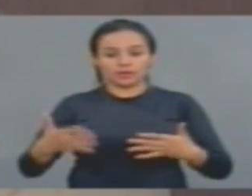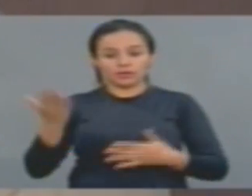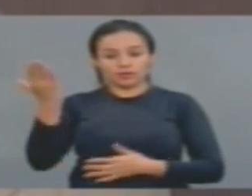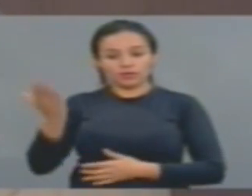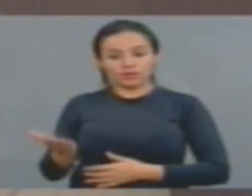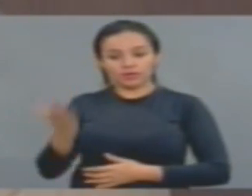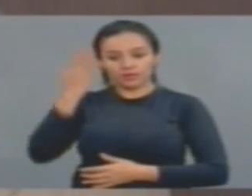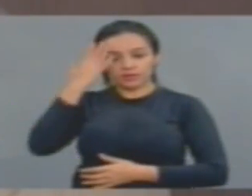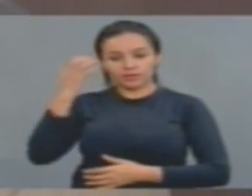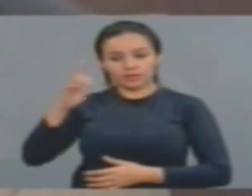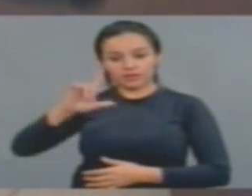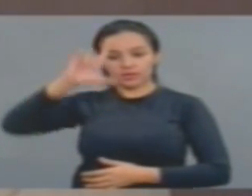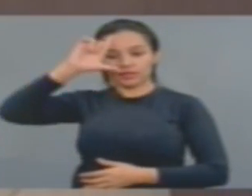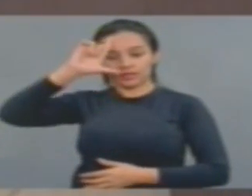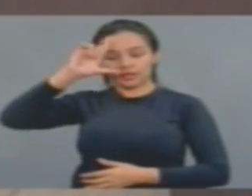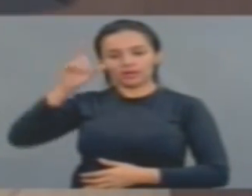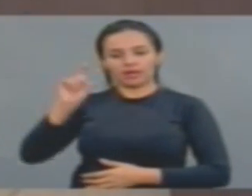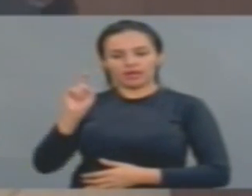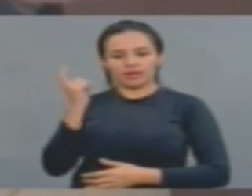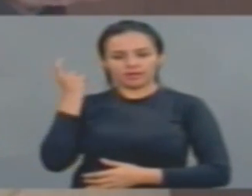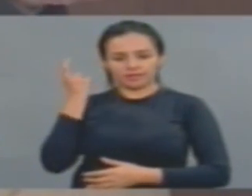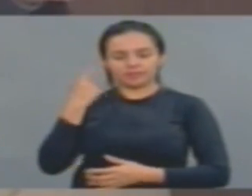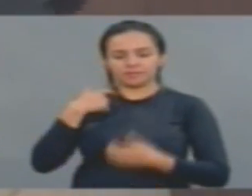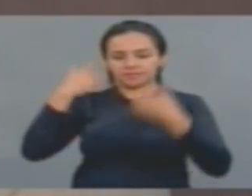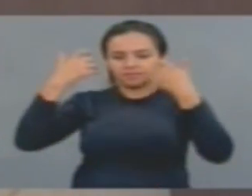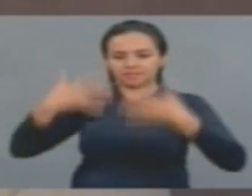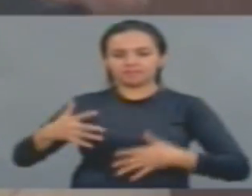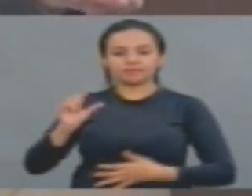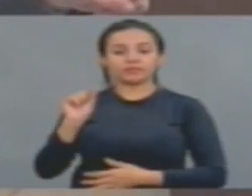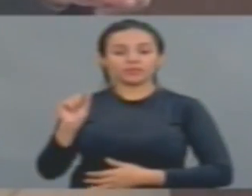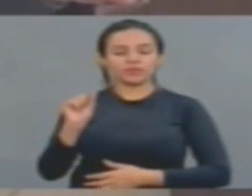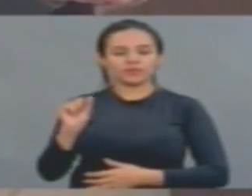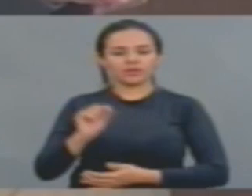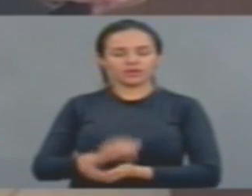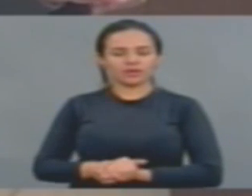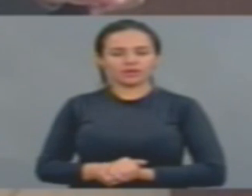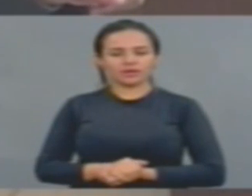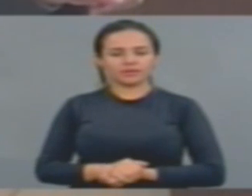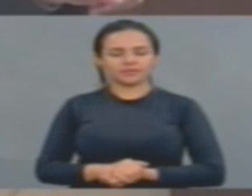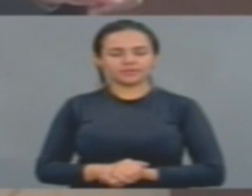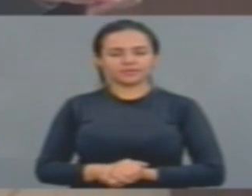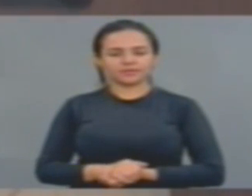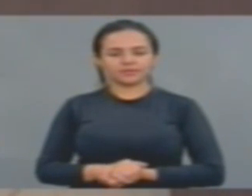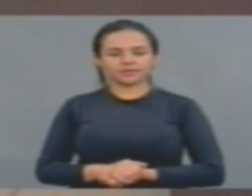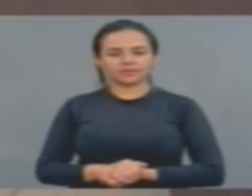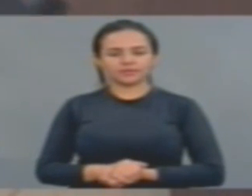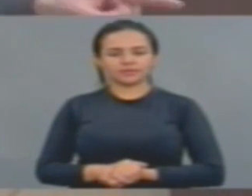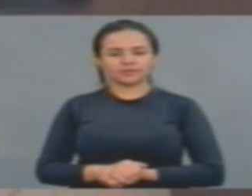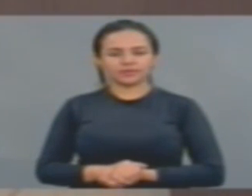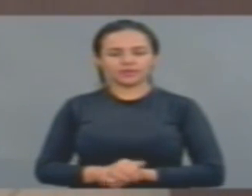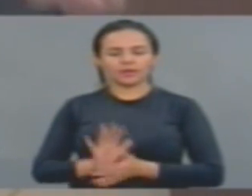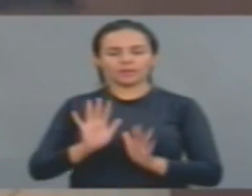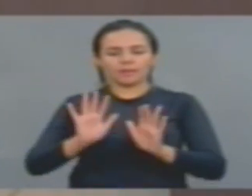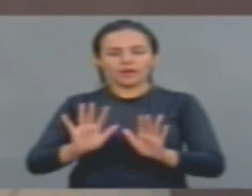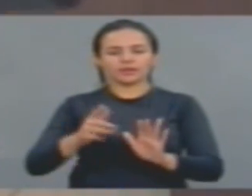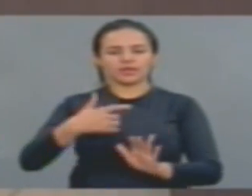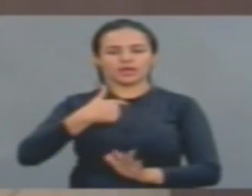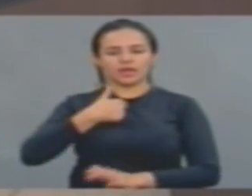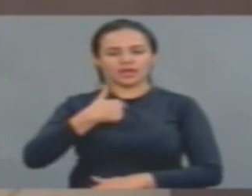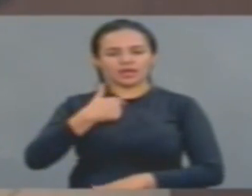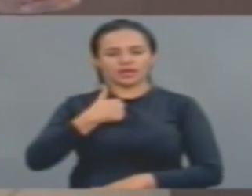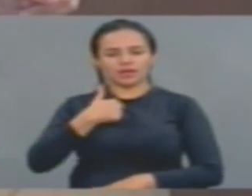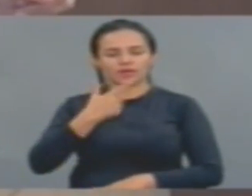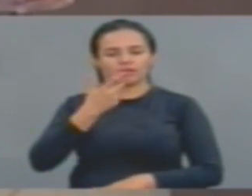Excelência assumiu a liderança do governo. Eu posso ser muito duro nas afirmações, mas eu estou movido